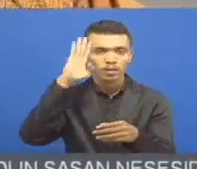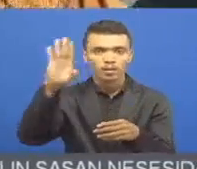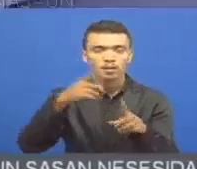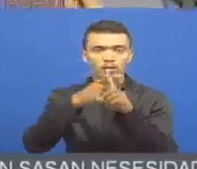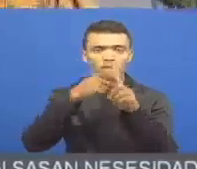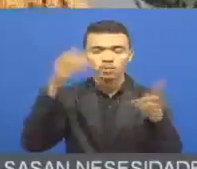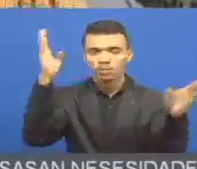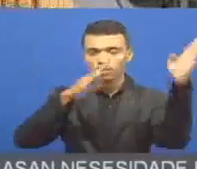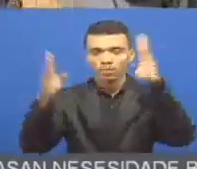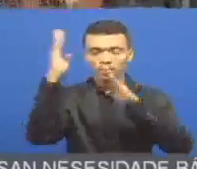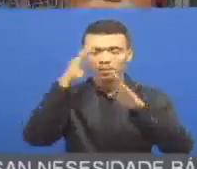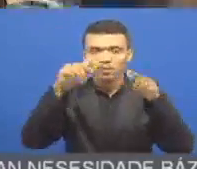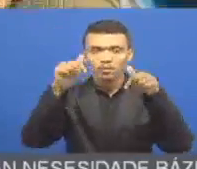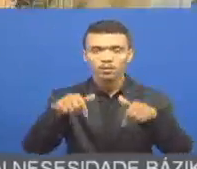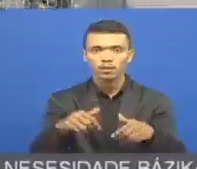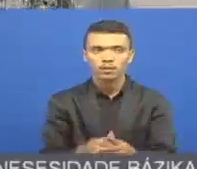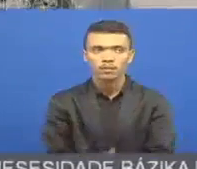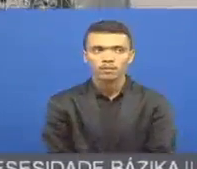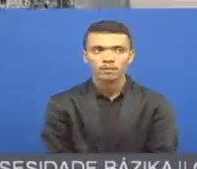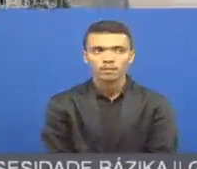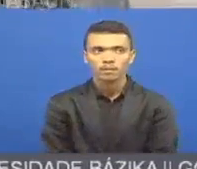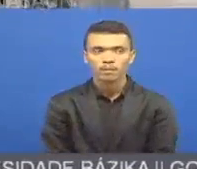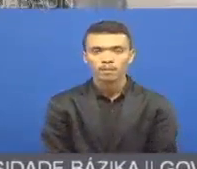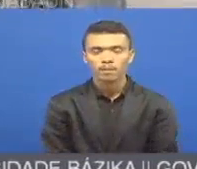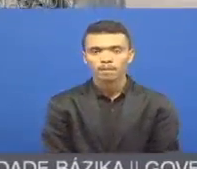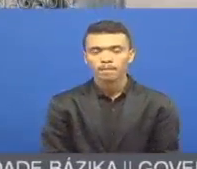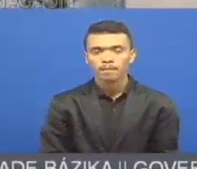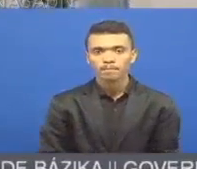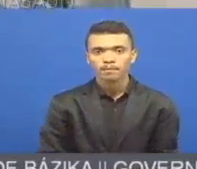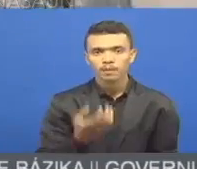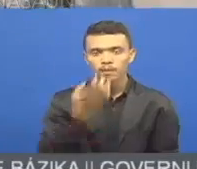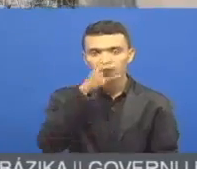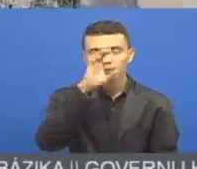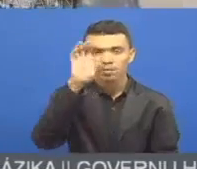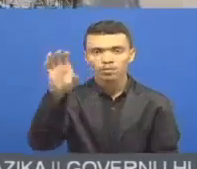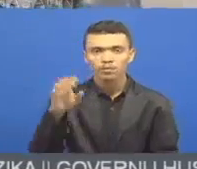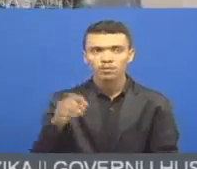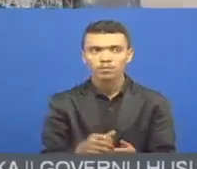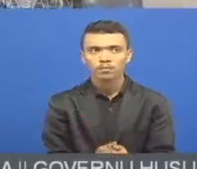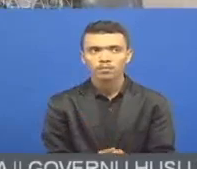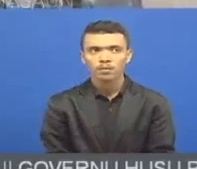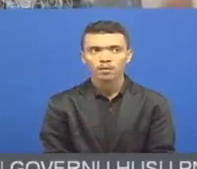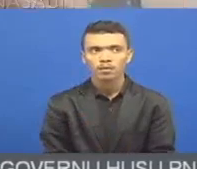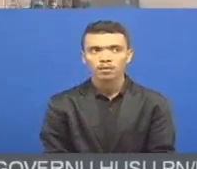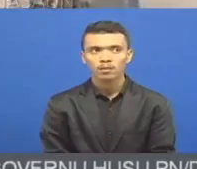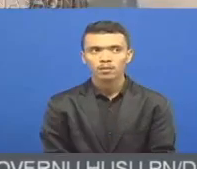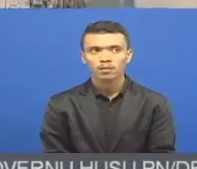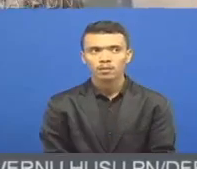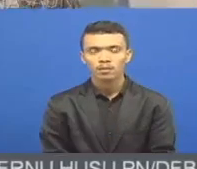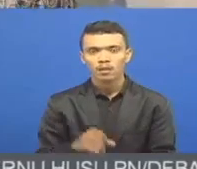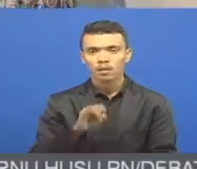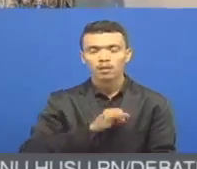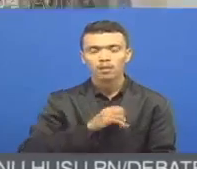ho si confronto ne. La ha mano do hirus mano ha hirus mano ha pria o tialio sare tona haus. Hau ha sane amente